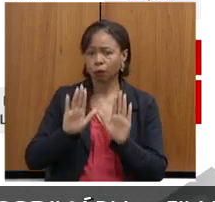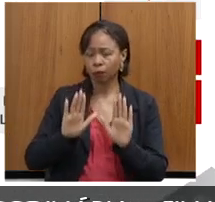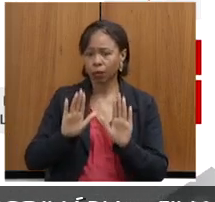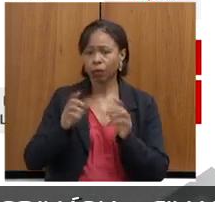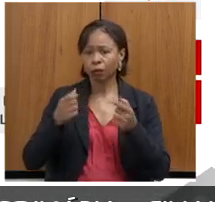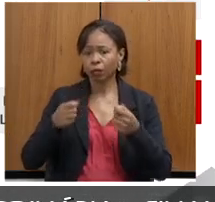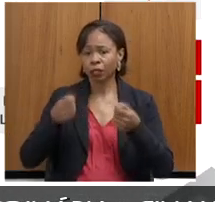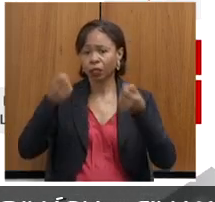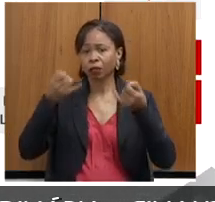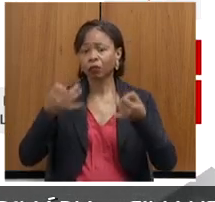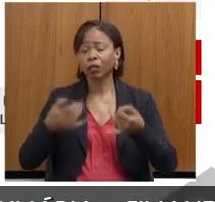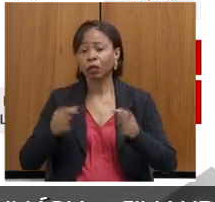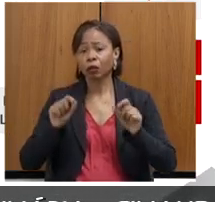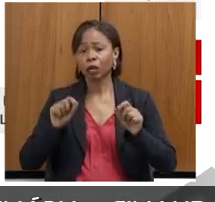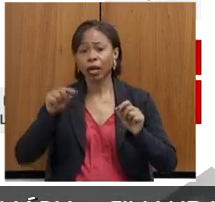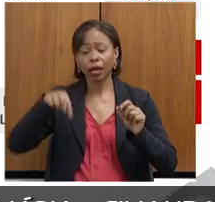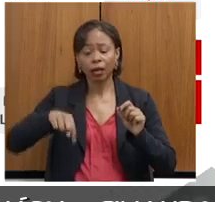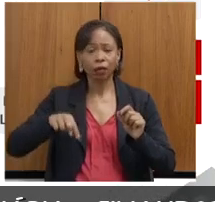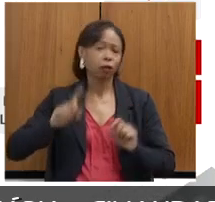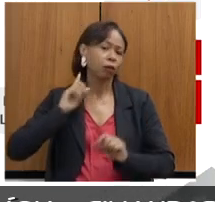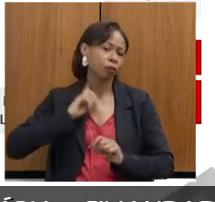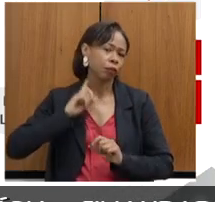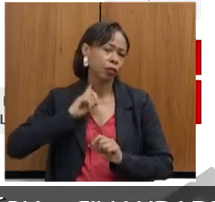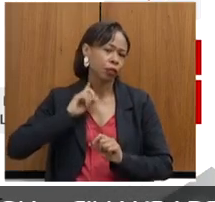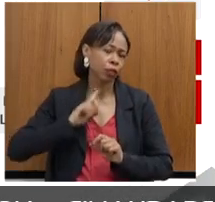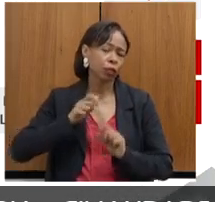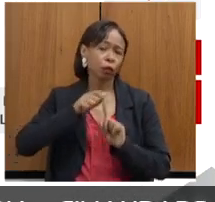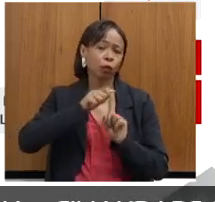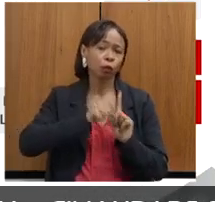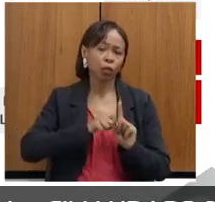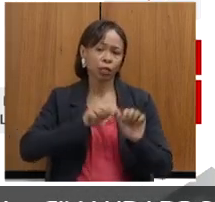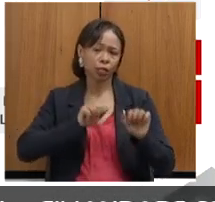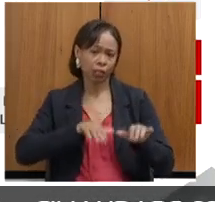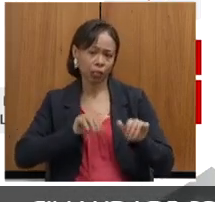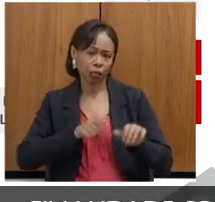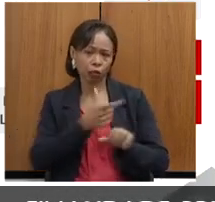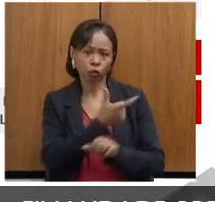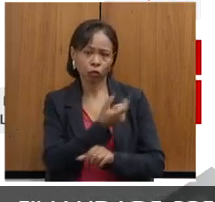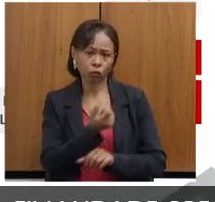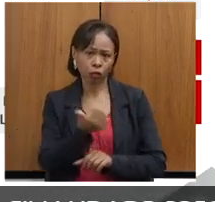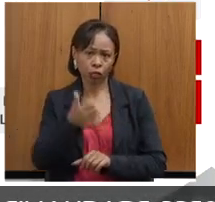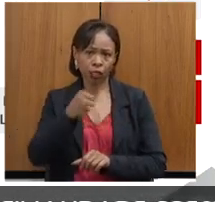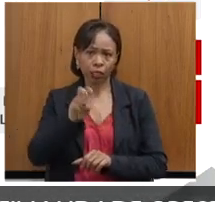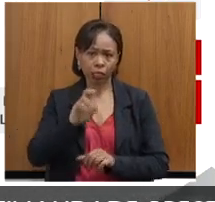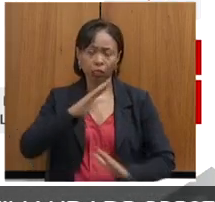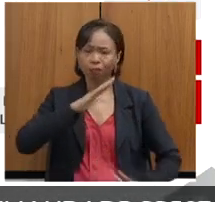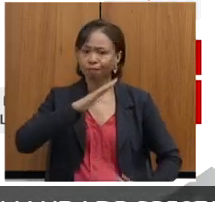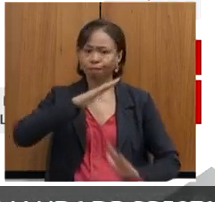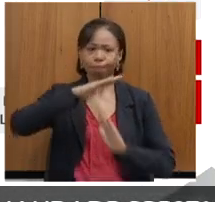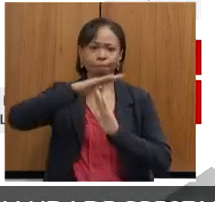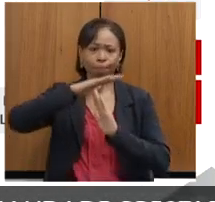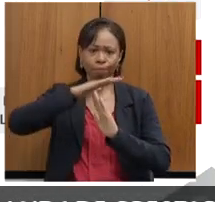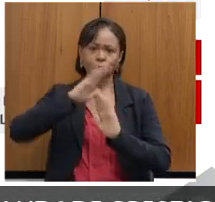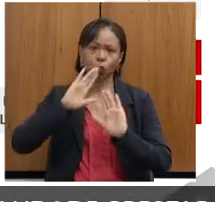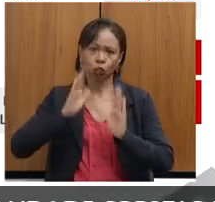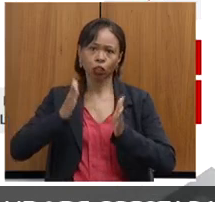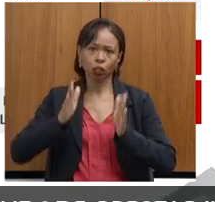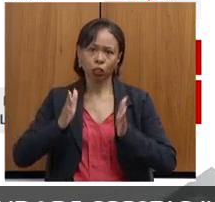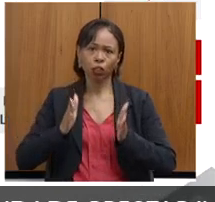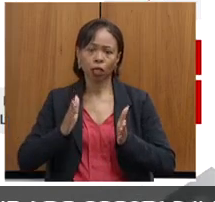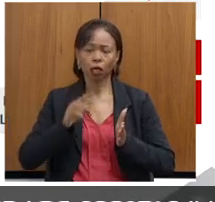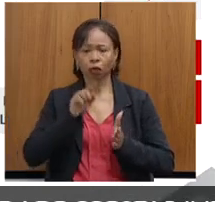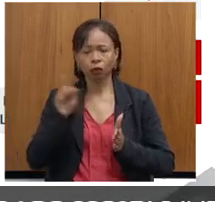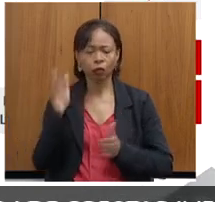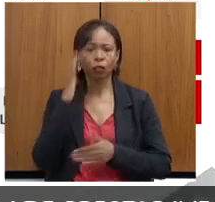que Minas Gerais em setembro de 2015 alcançou o limite prudencial como